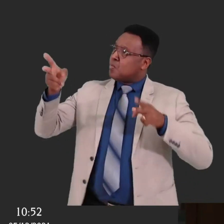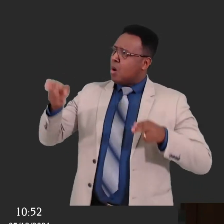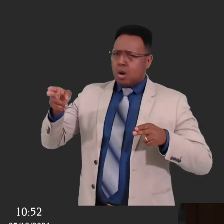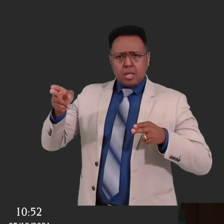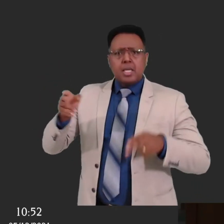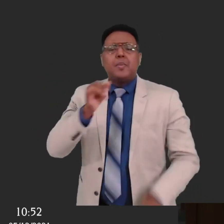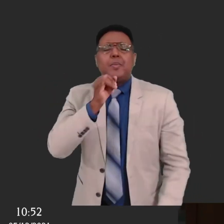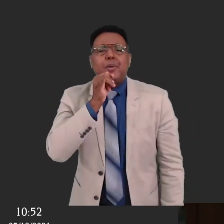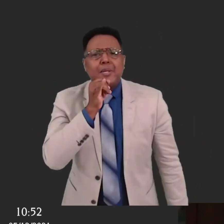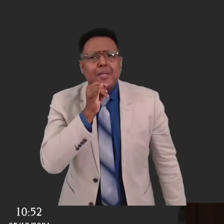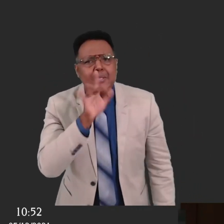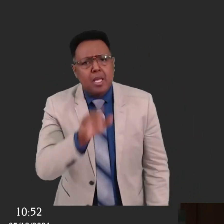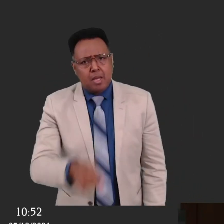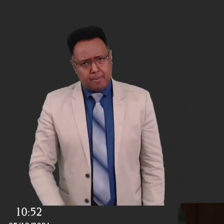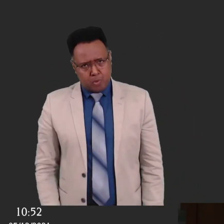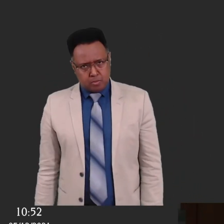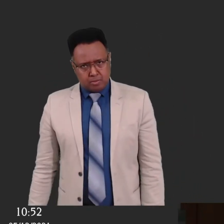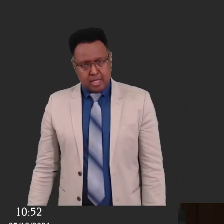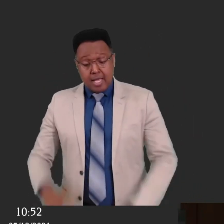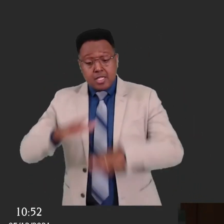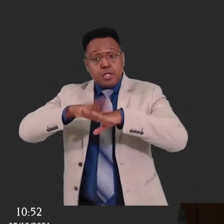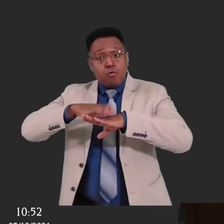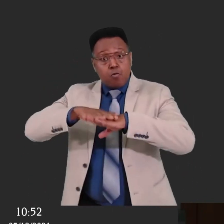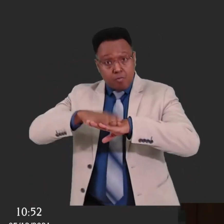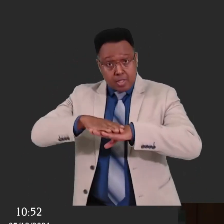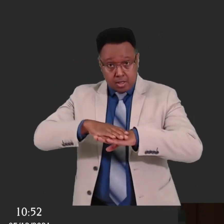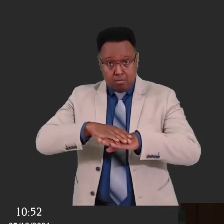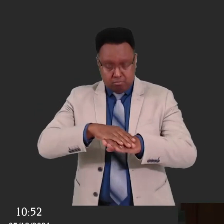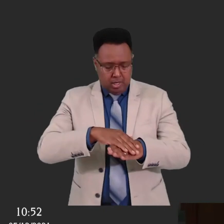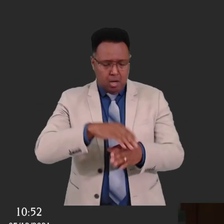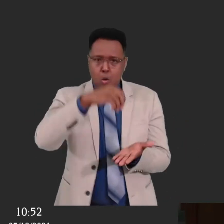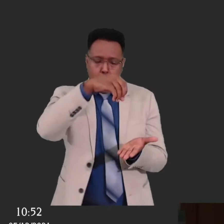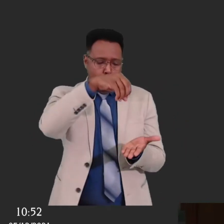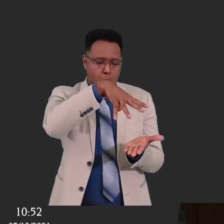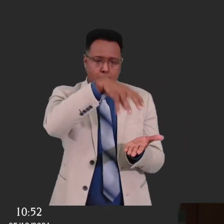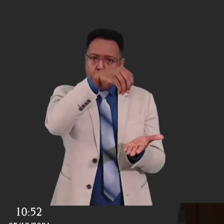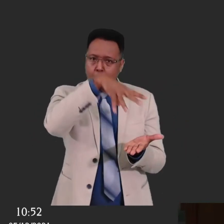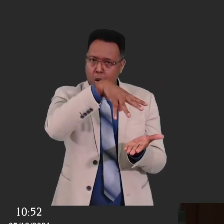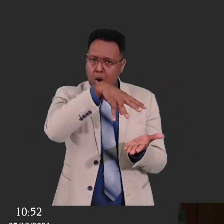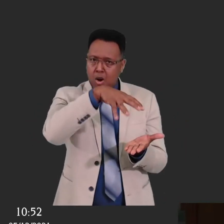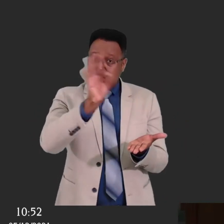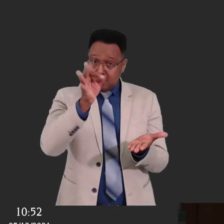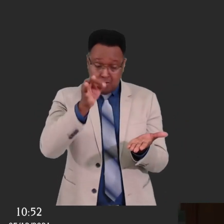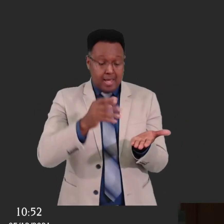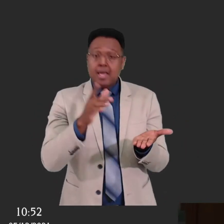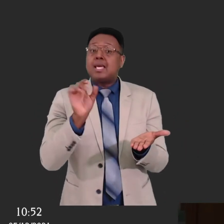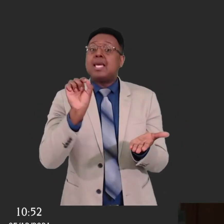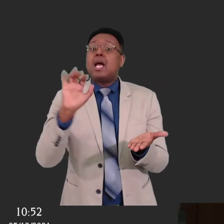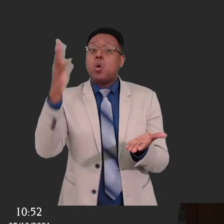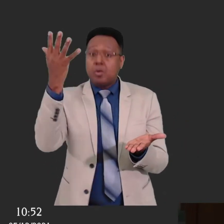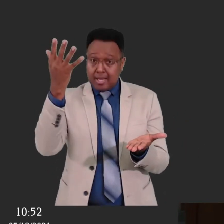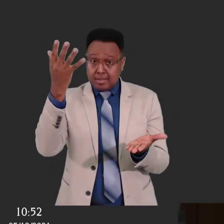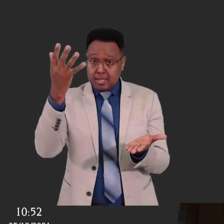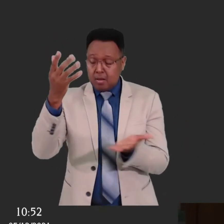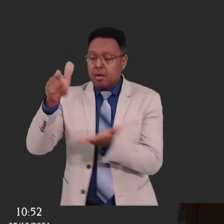Não é assim? Uma fotocópia de um documento não é por projeção? A pessoa pega, põe